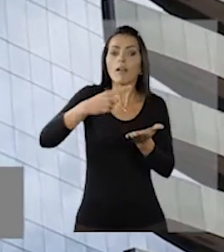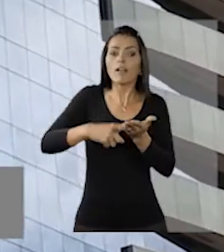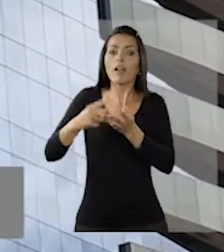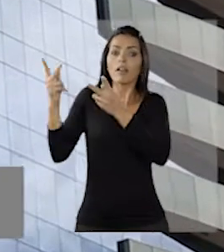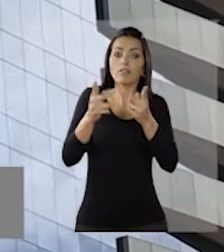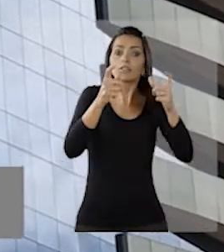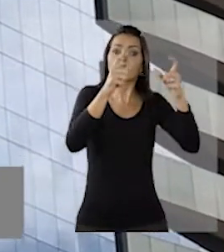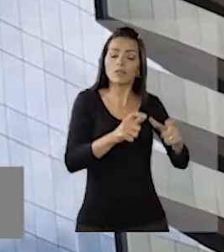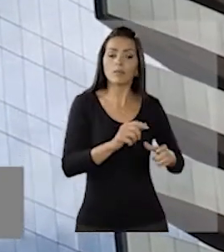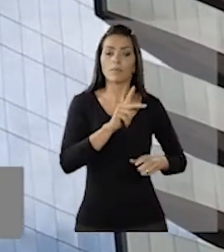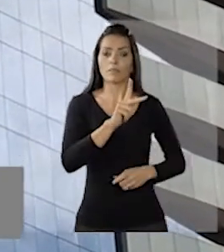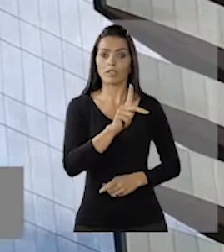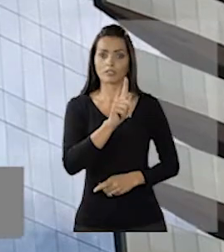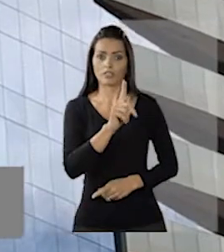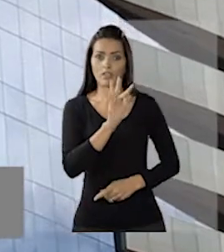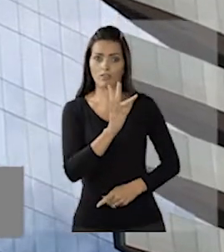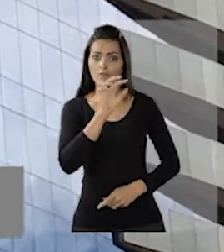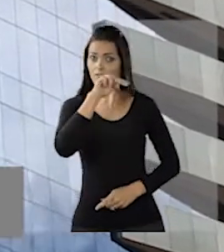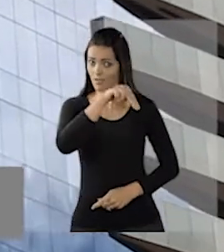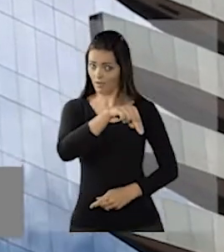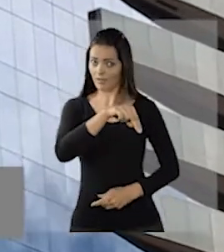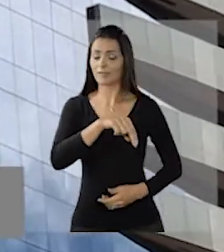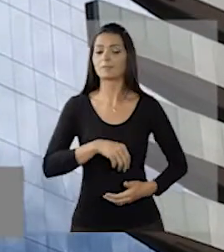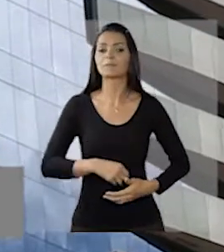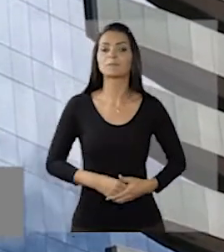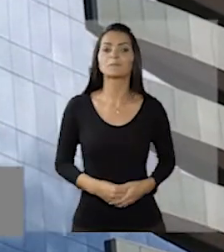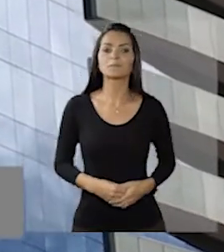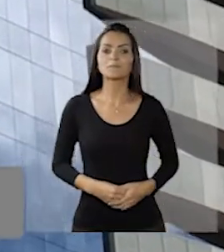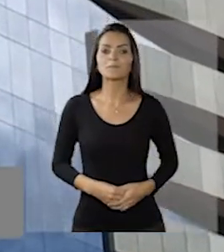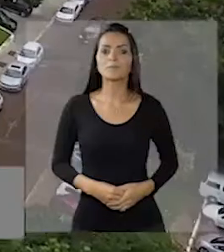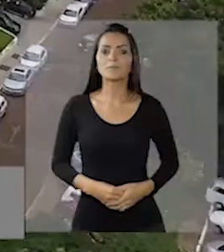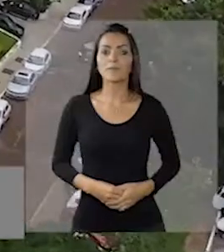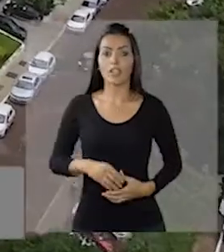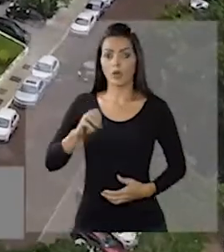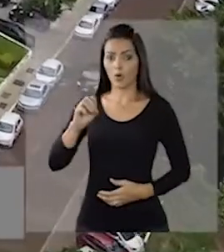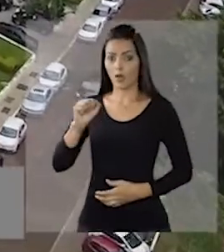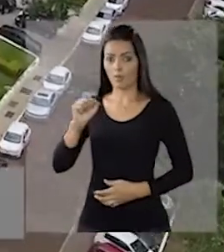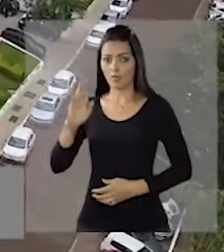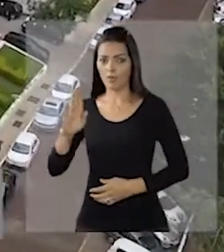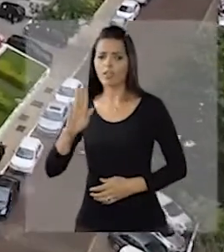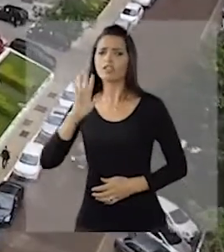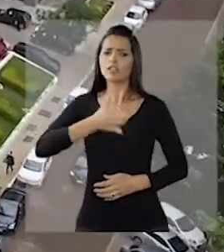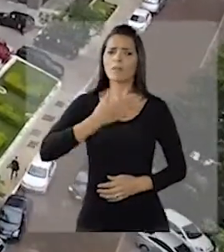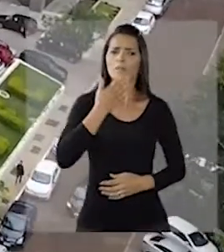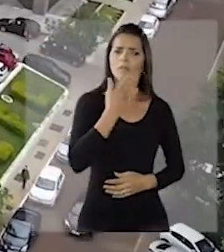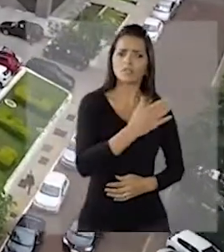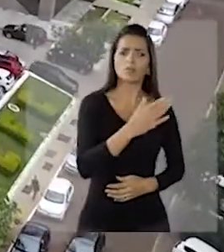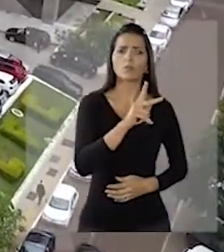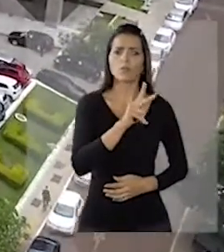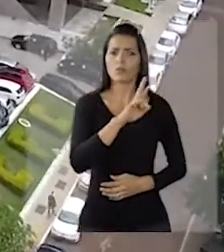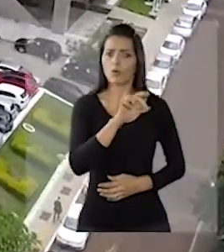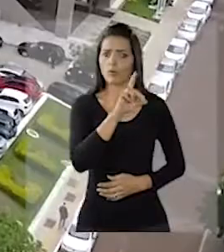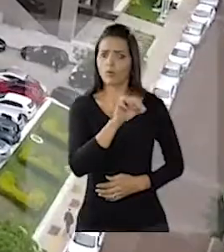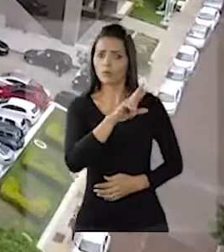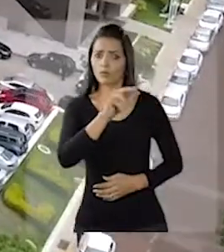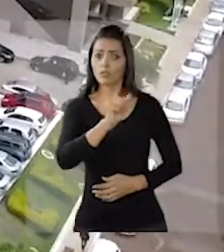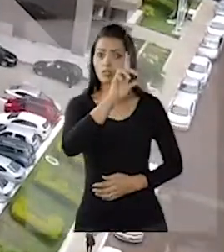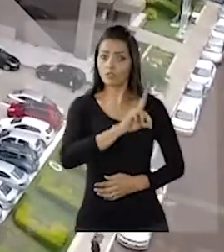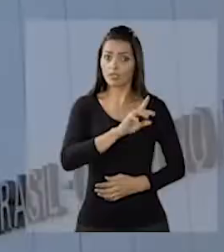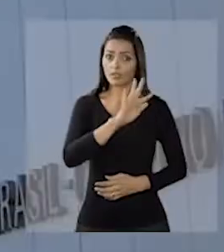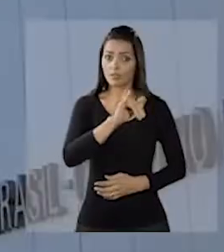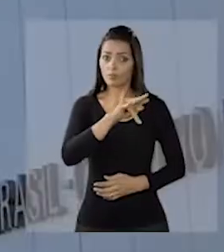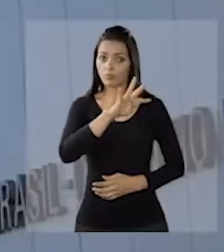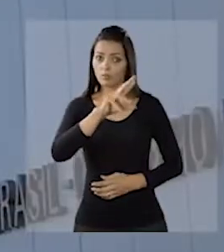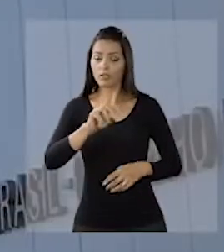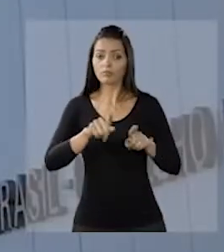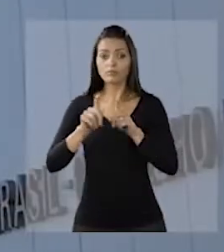visitas aos procuradores da Procuradoria-Geral da Fazenda Nacional. A OAB, após atuar com as Procuradorias de Direito Tributário e